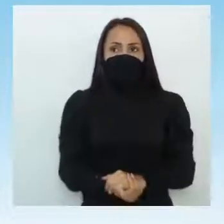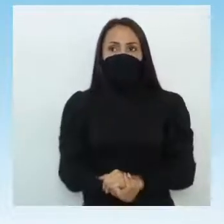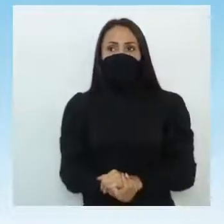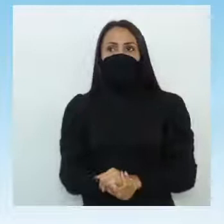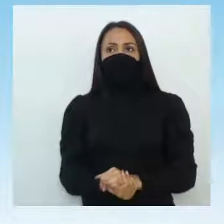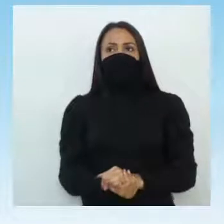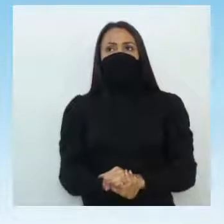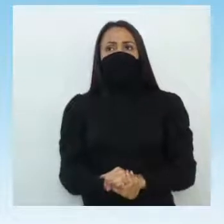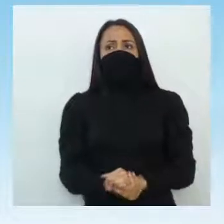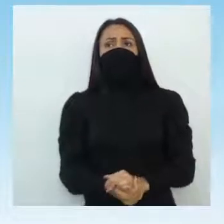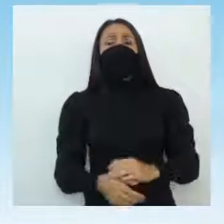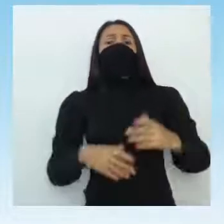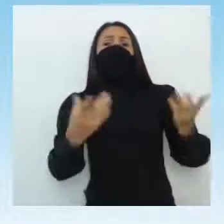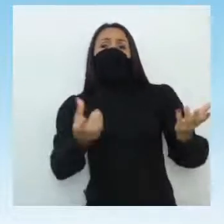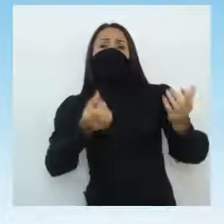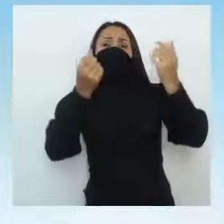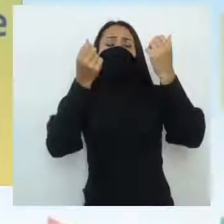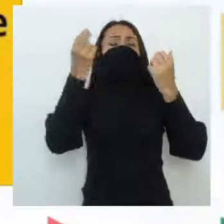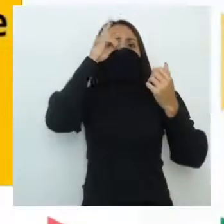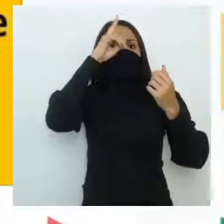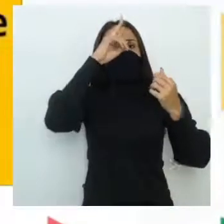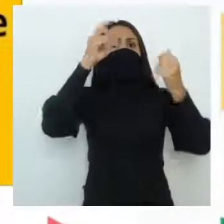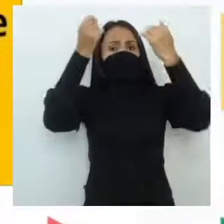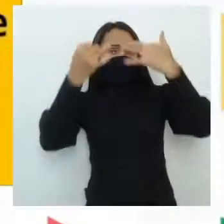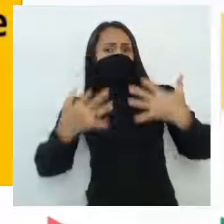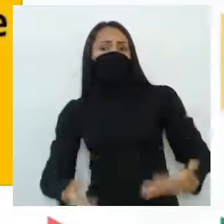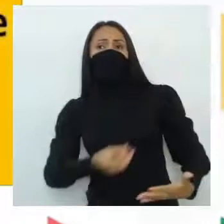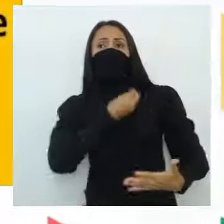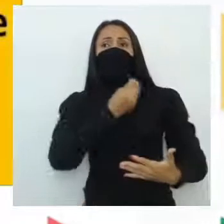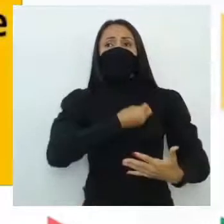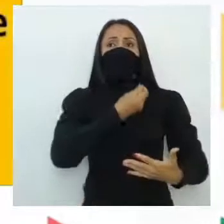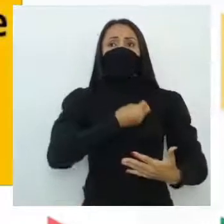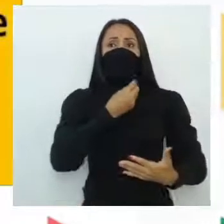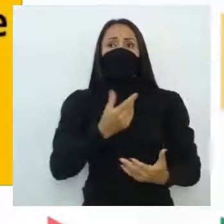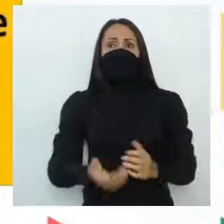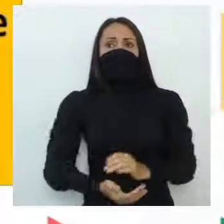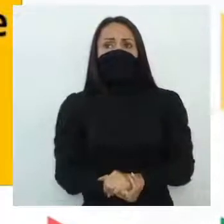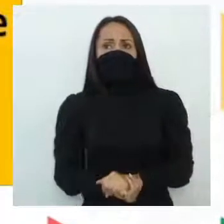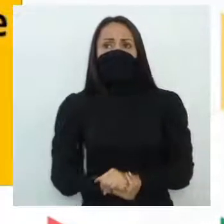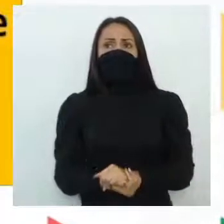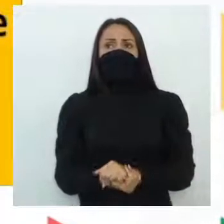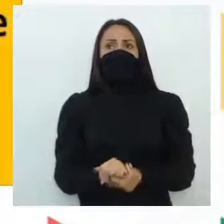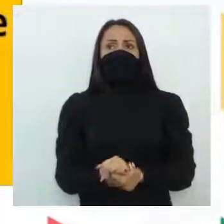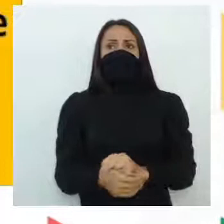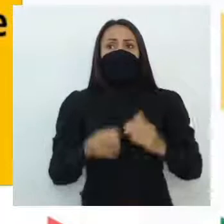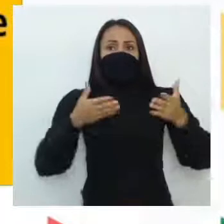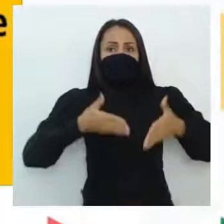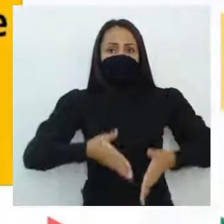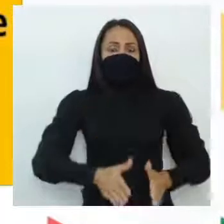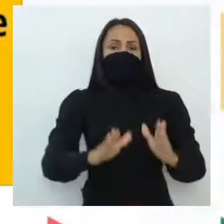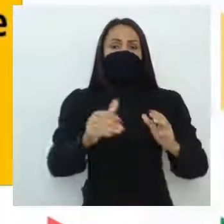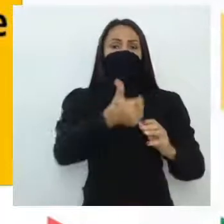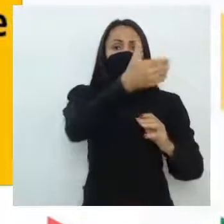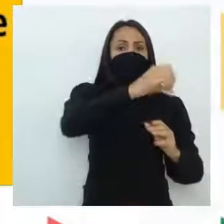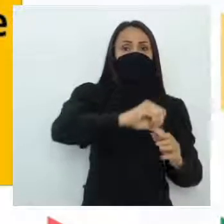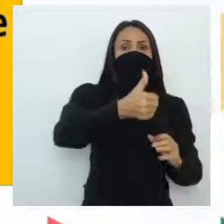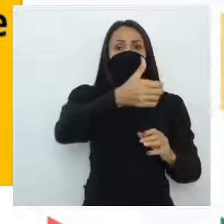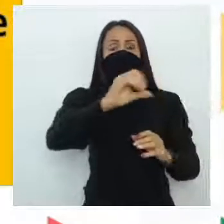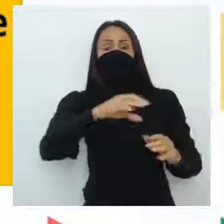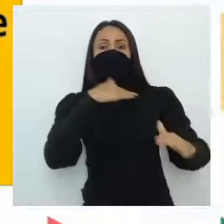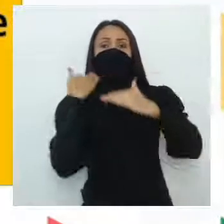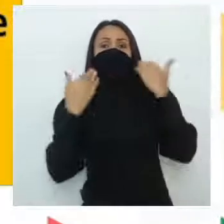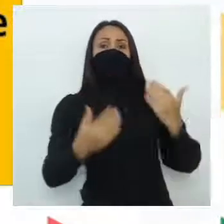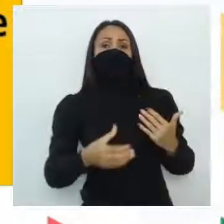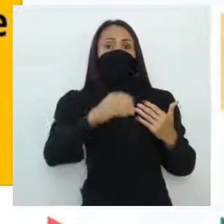sobre a biografia dela. Acompanhe comigo. Madre Teresa de Calcutá, certo? Nasceu em 10, como eu já falei, morreu em